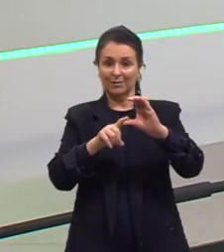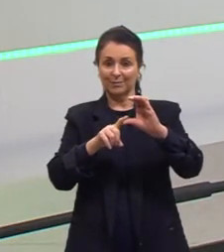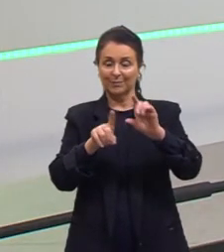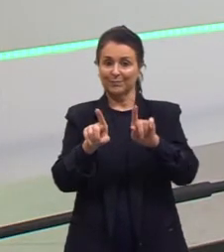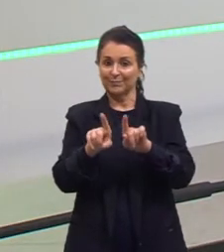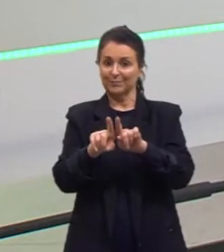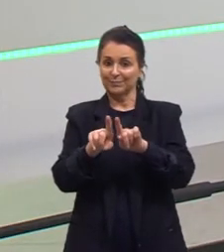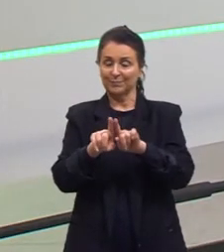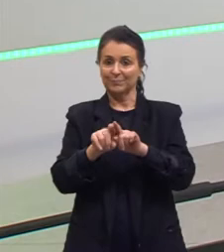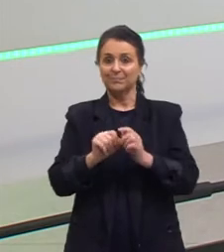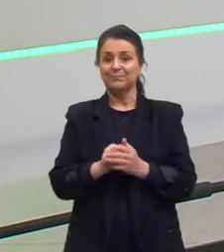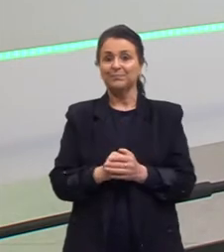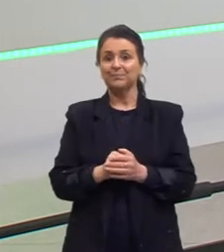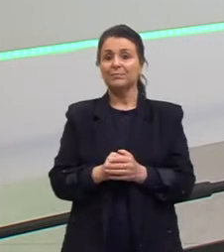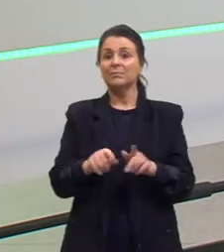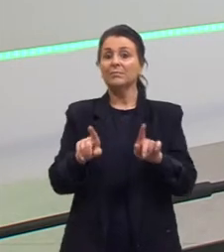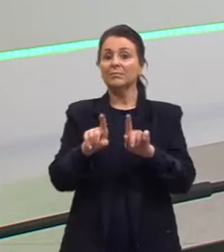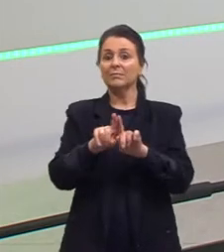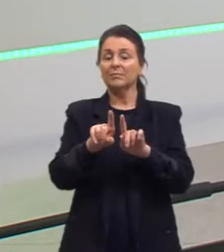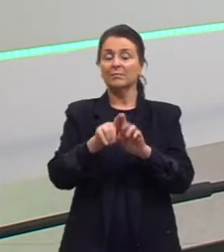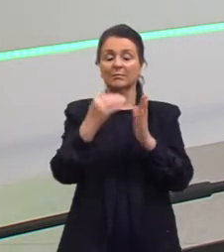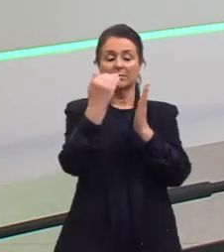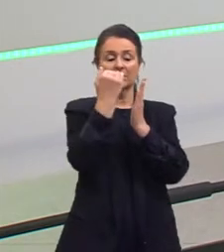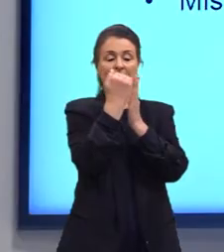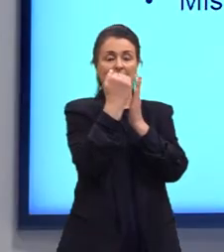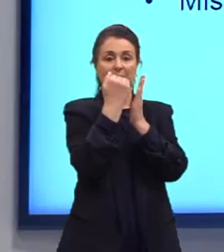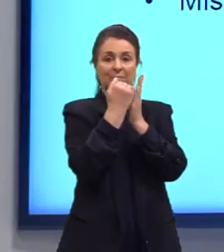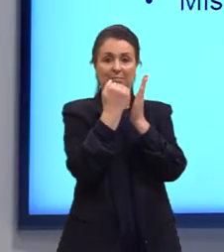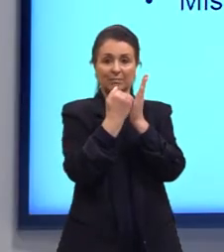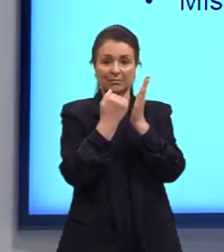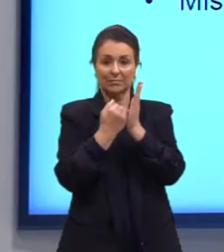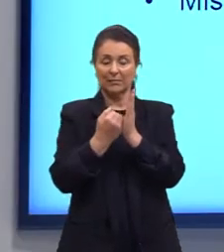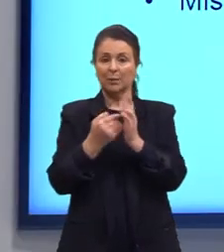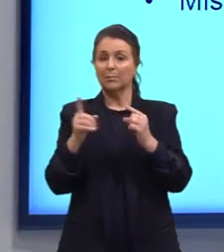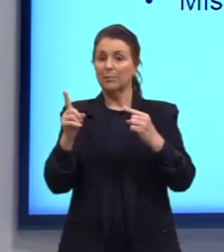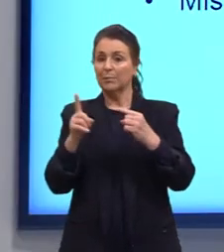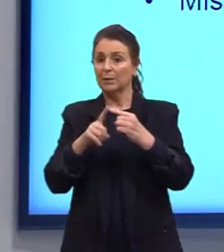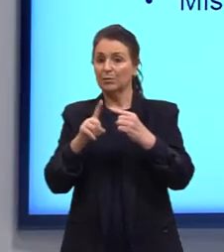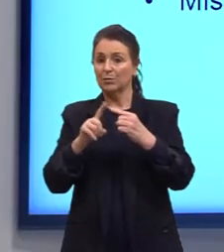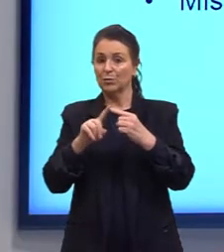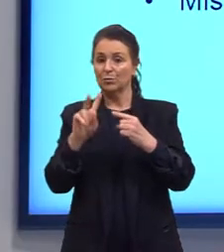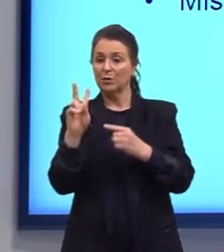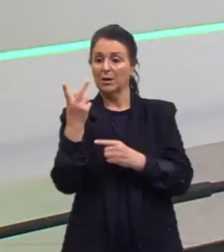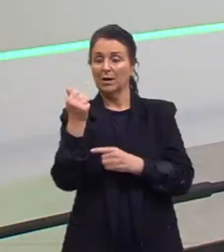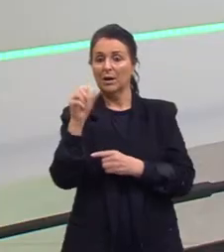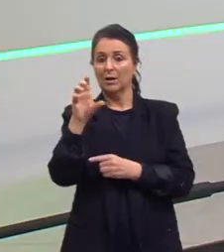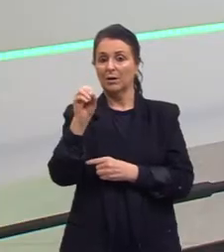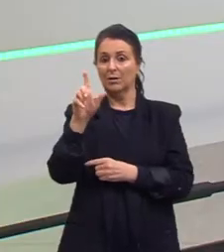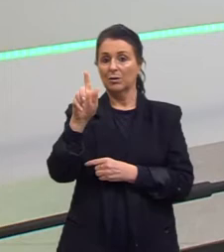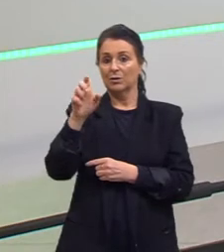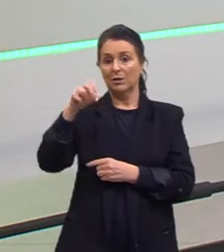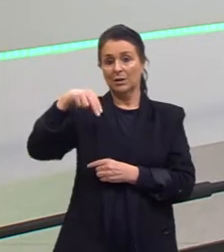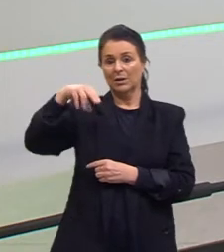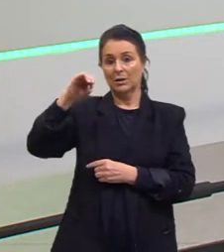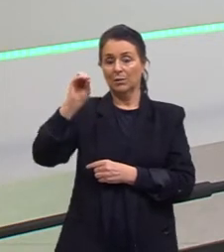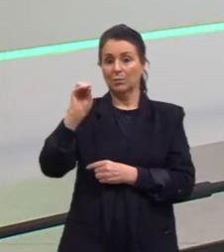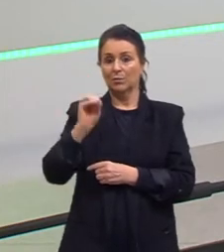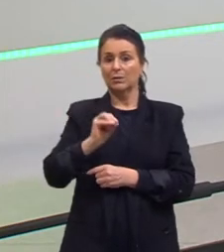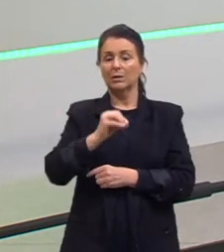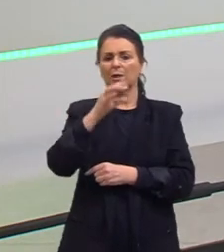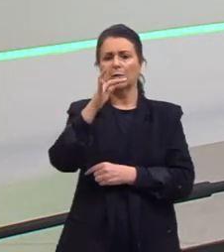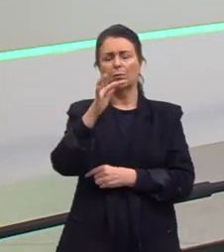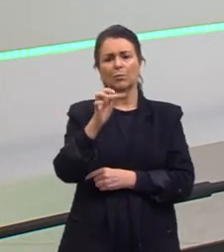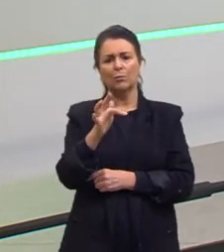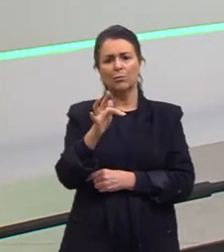também podem ser classificados pelo tipo de halogênio né se eu vou ter um flúor ligado à minha